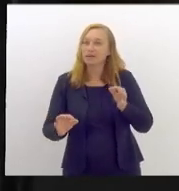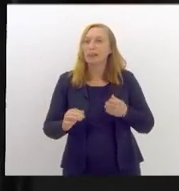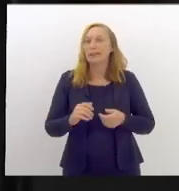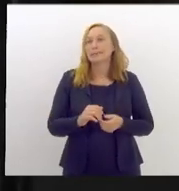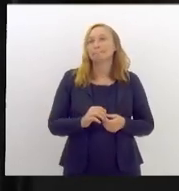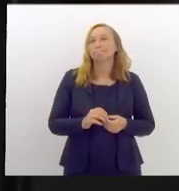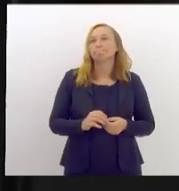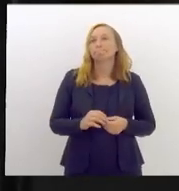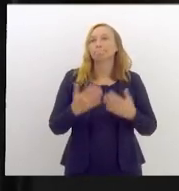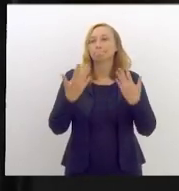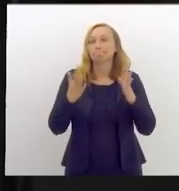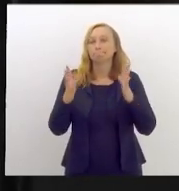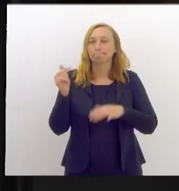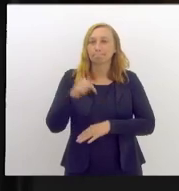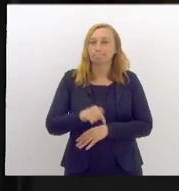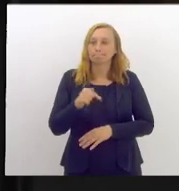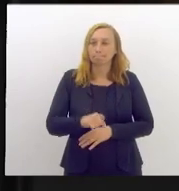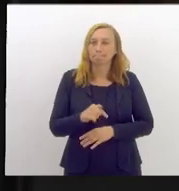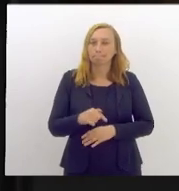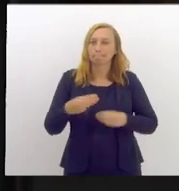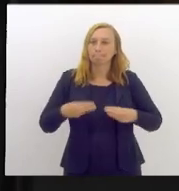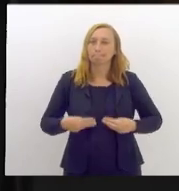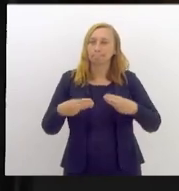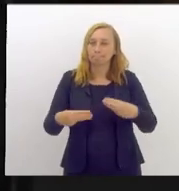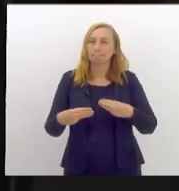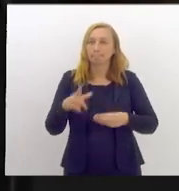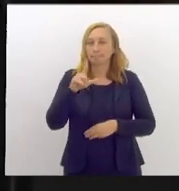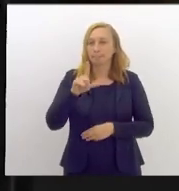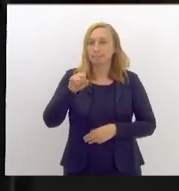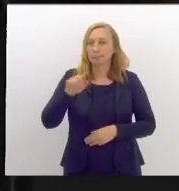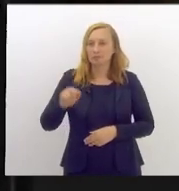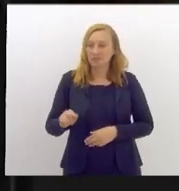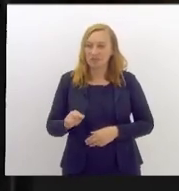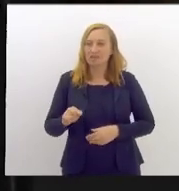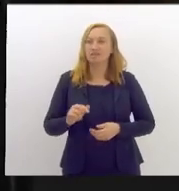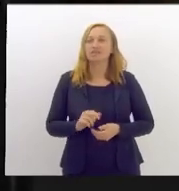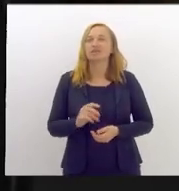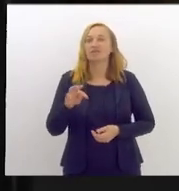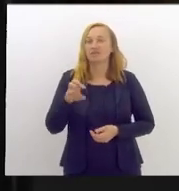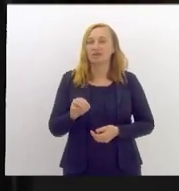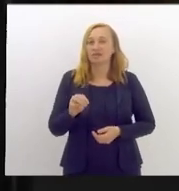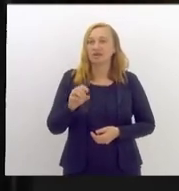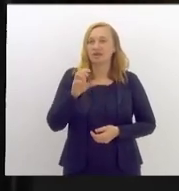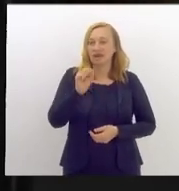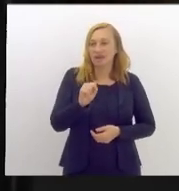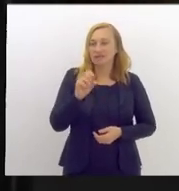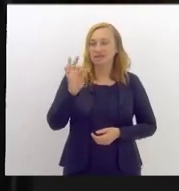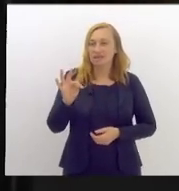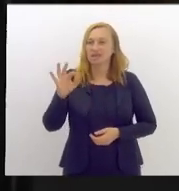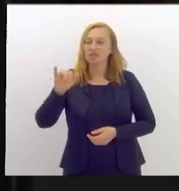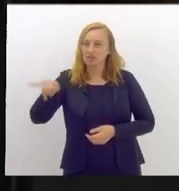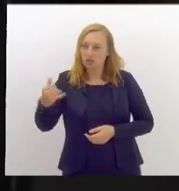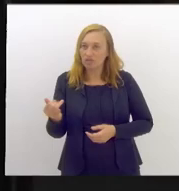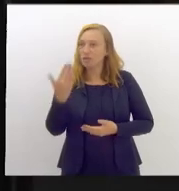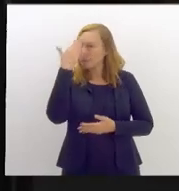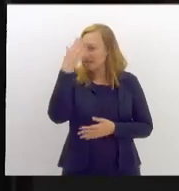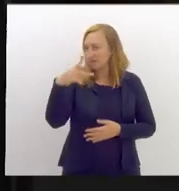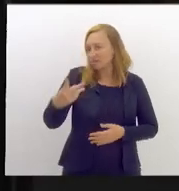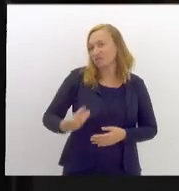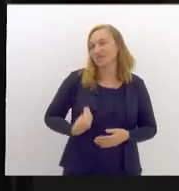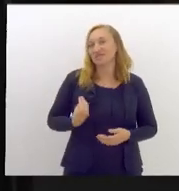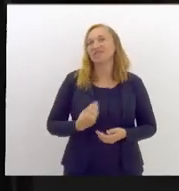saudar aqui o Ministro Luiz Alfredo Salomão do STJ obrigado muito obrigado pela